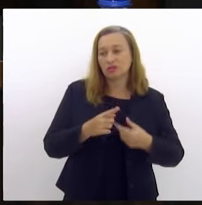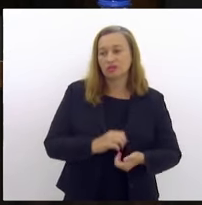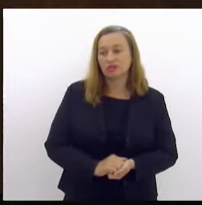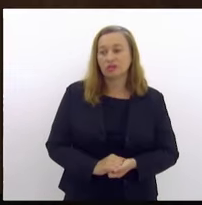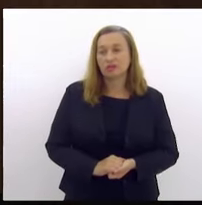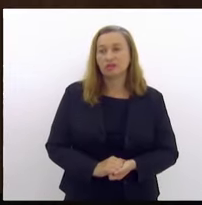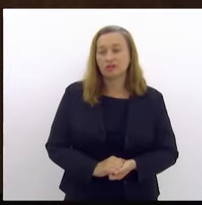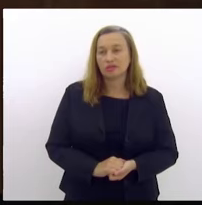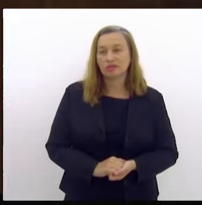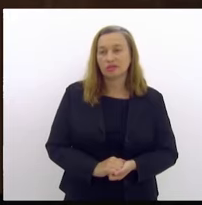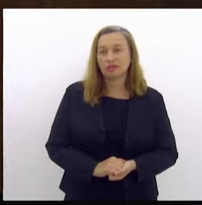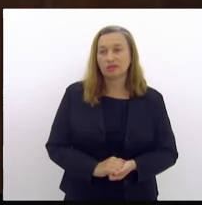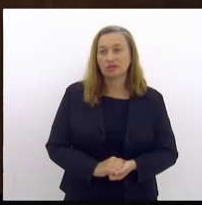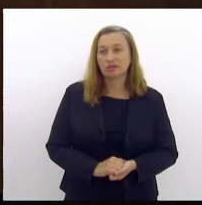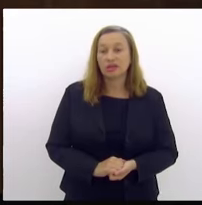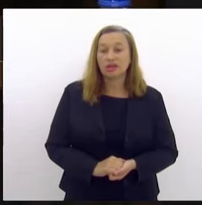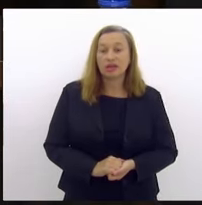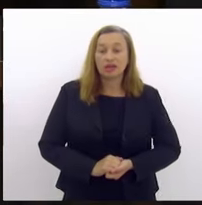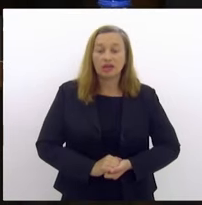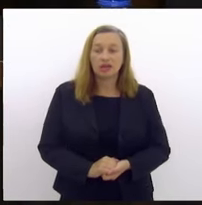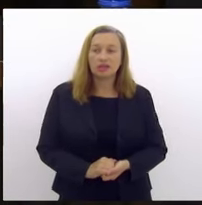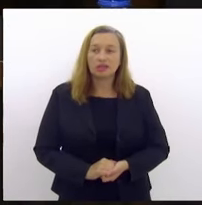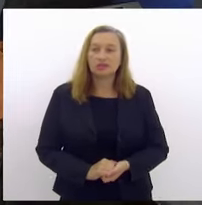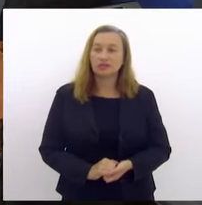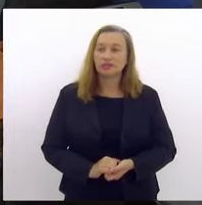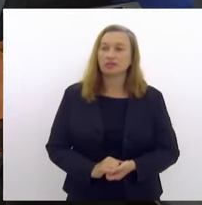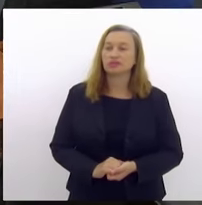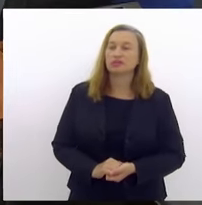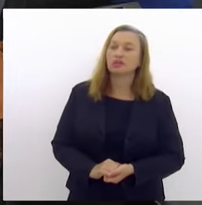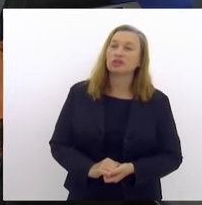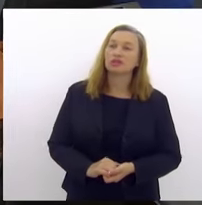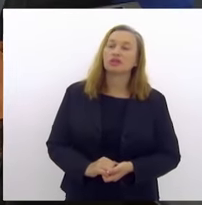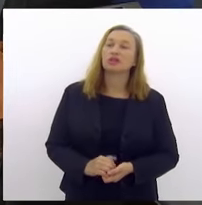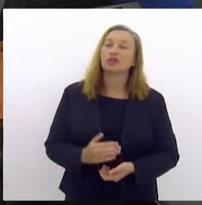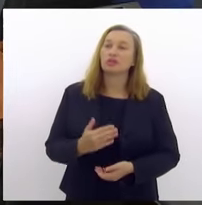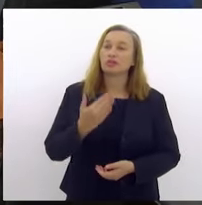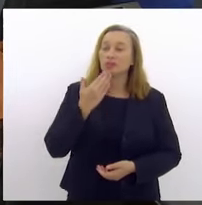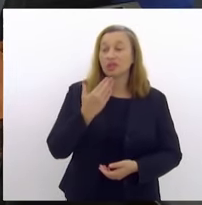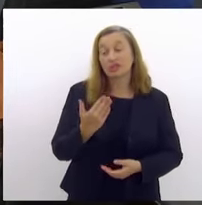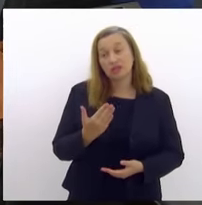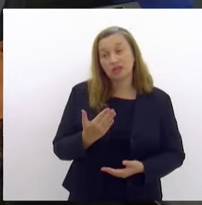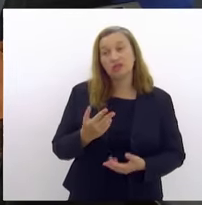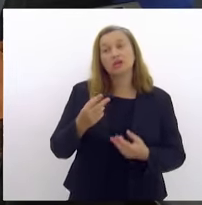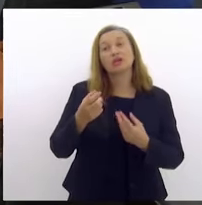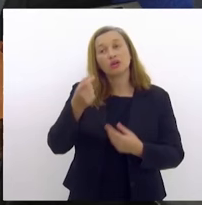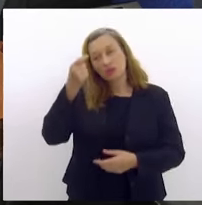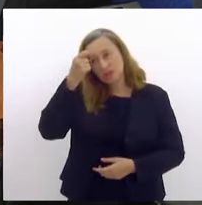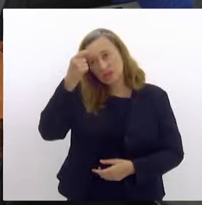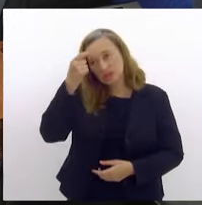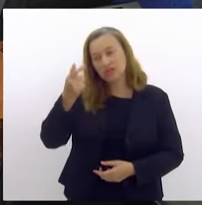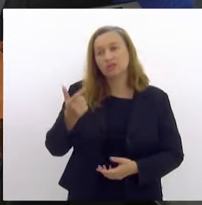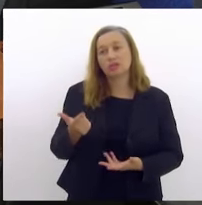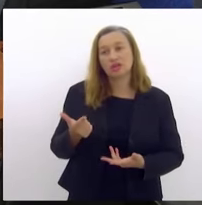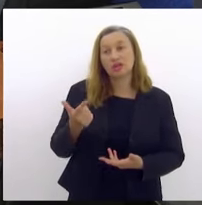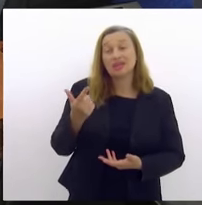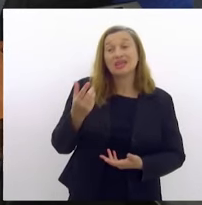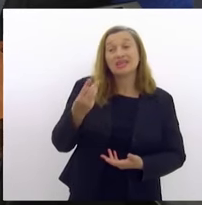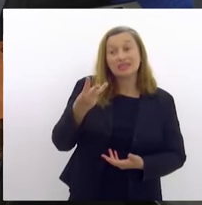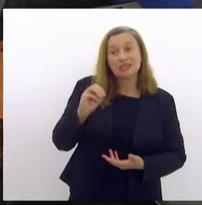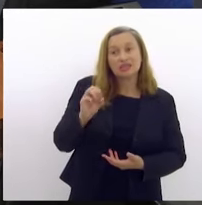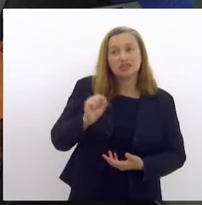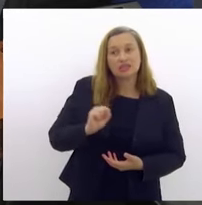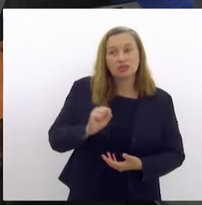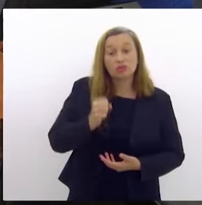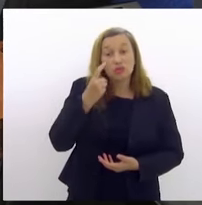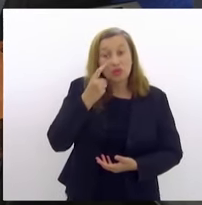Para a declaração, 30 segundos. Deputado Carlos Mink, pediria a consideração de Vossa Excelência, que só tem uns 5 minutos para terminar a pauta. 30 segundos,